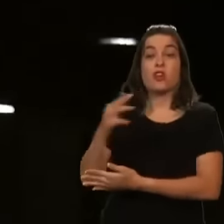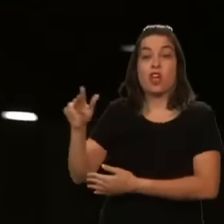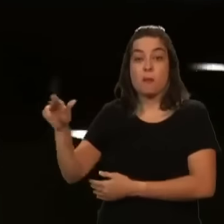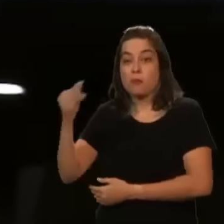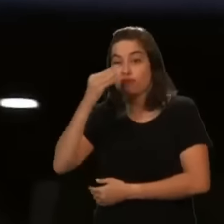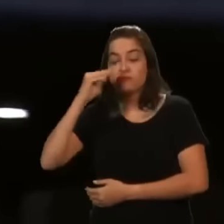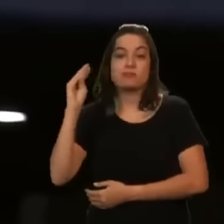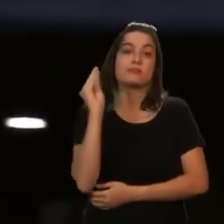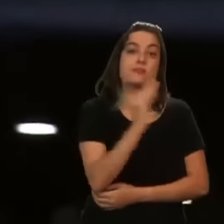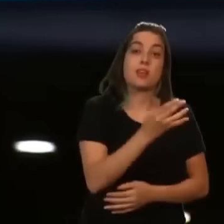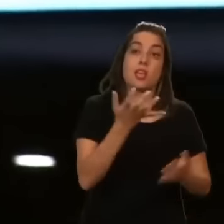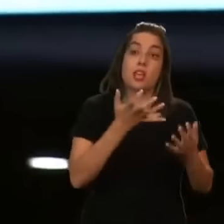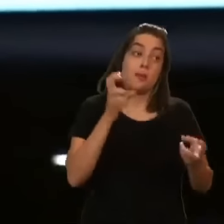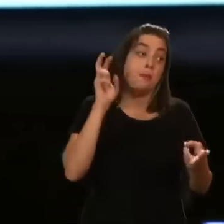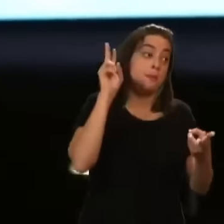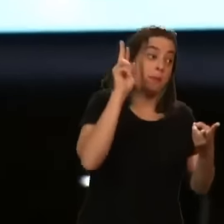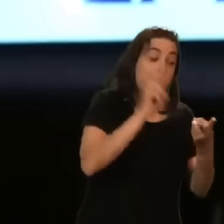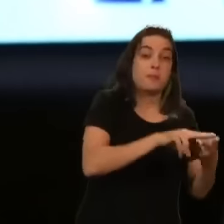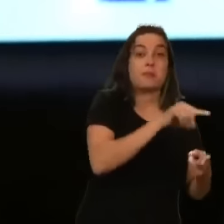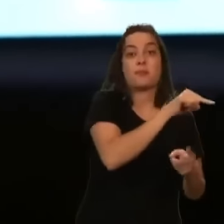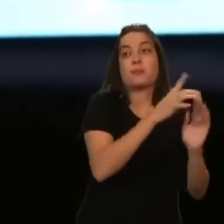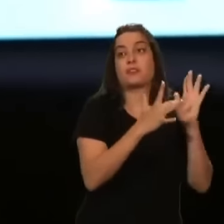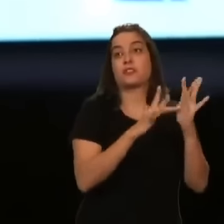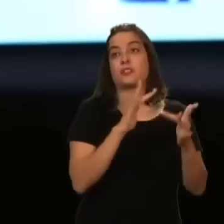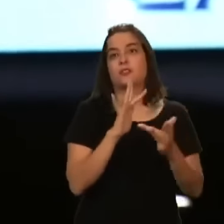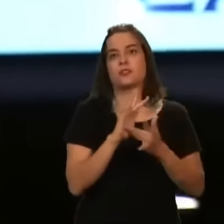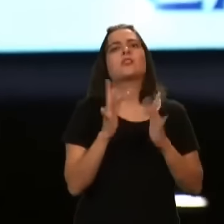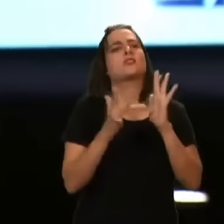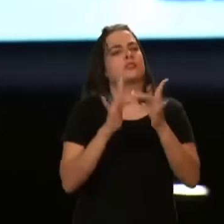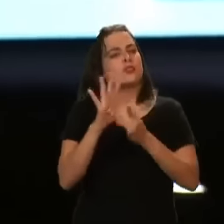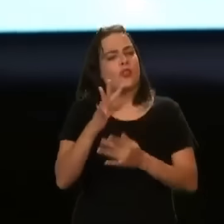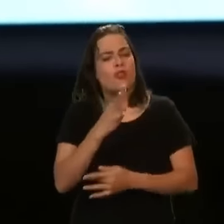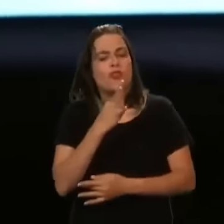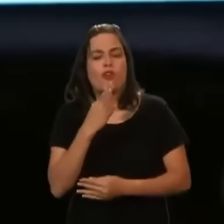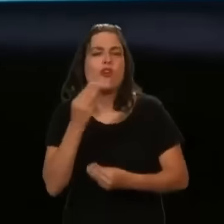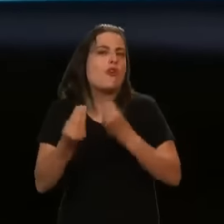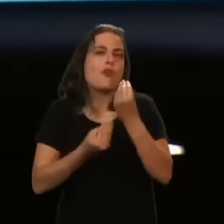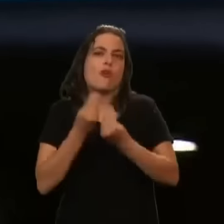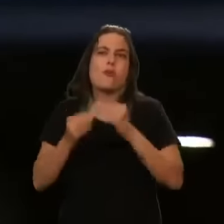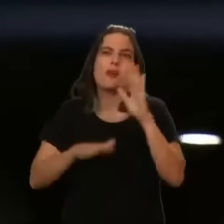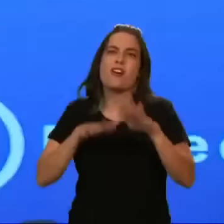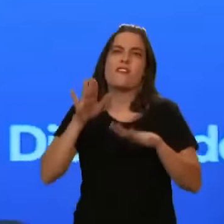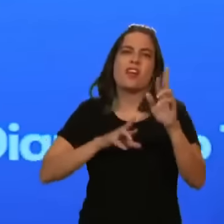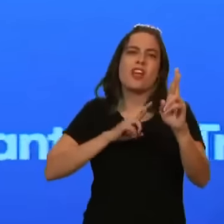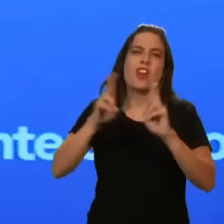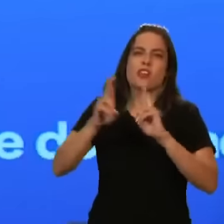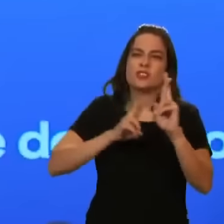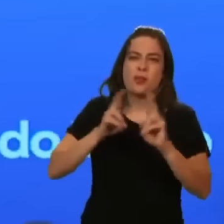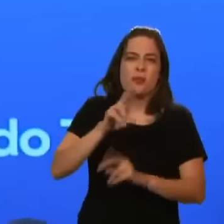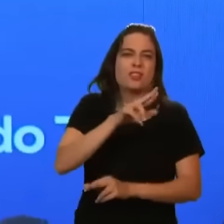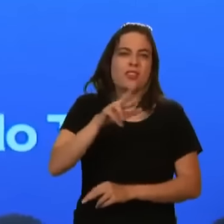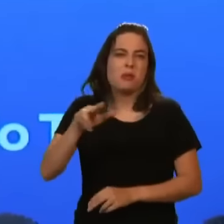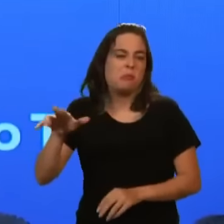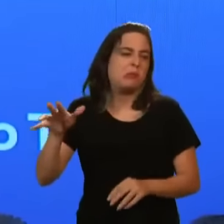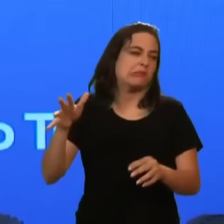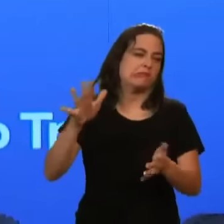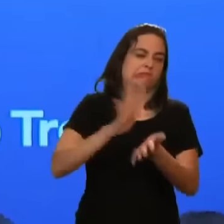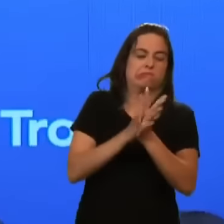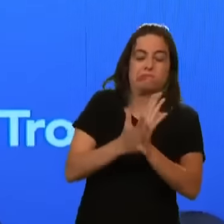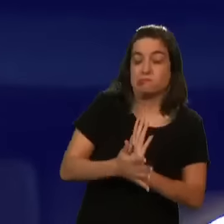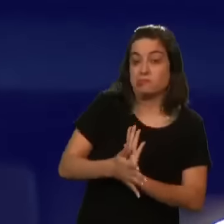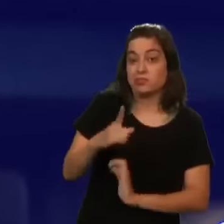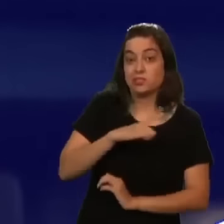queriam prender Jesus. Ele sabe o que você está passando nessa quebra de relacionamento com seus irmãos. Ele